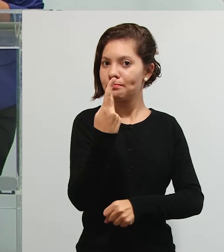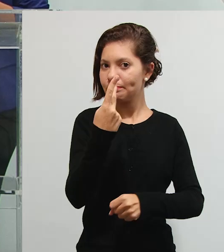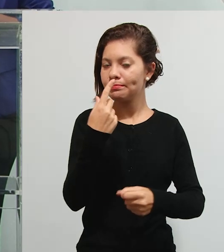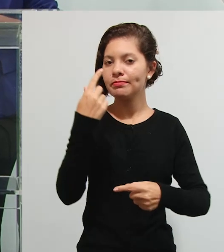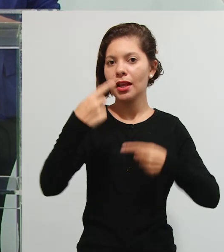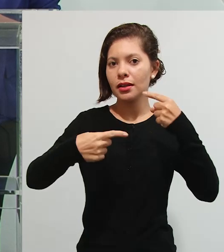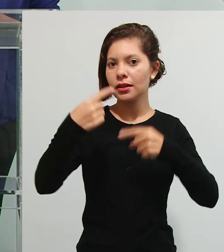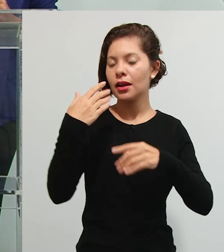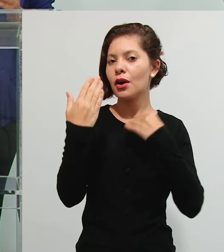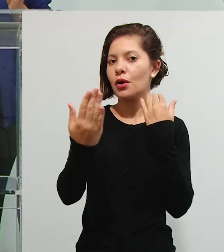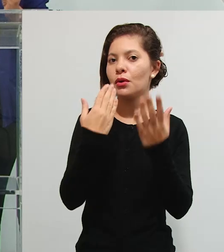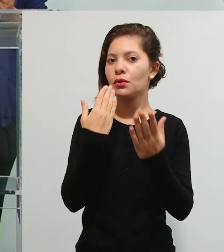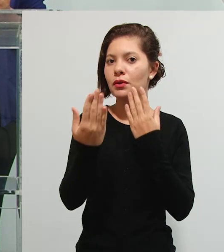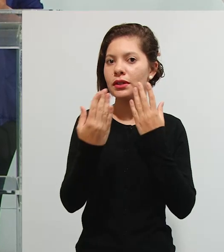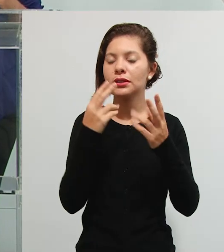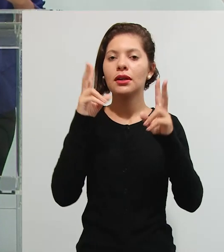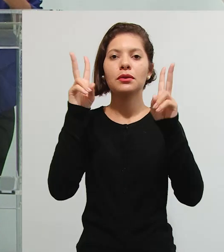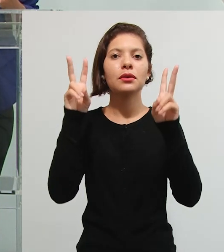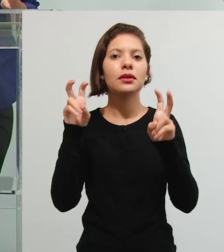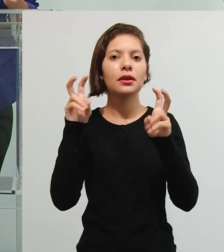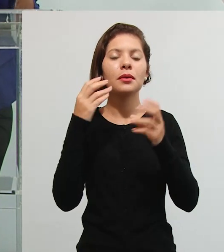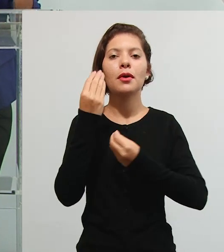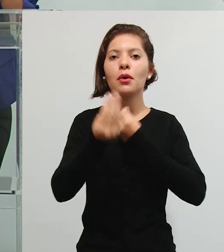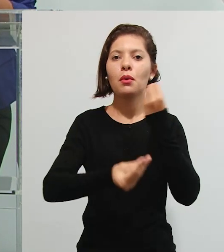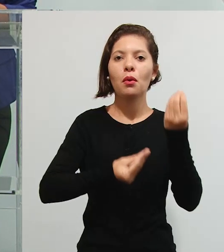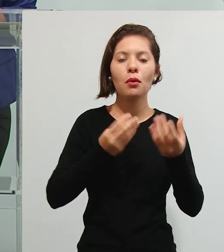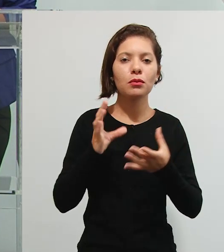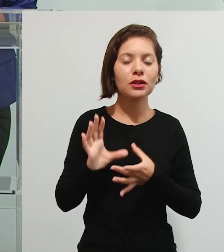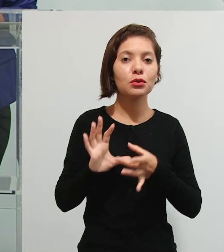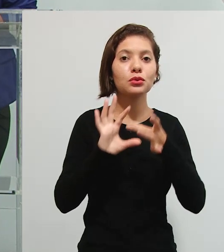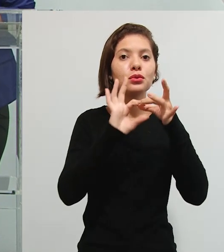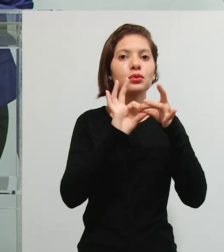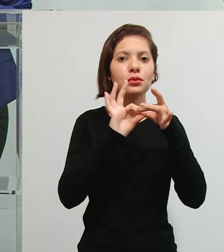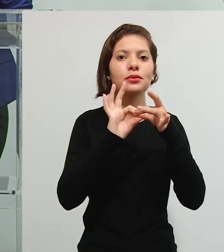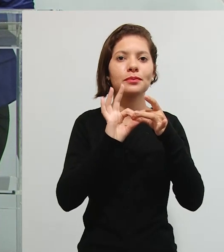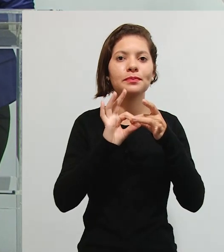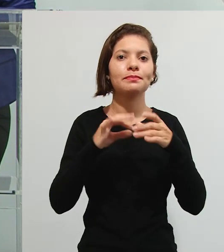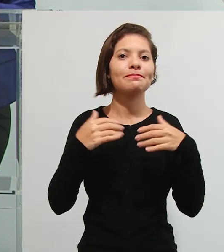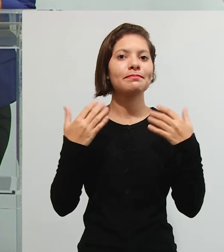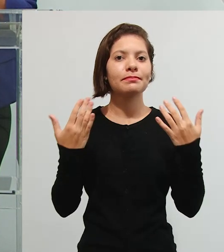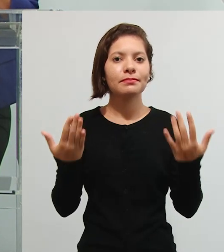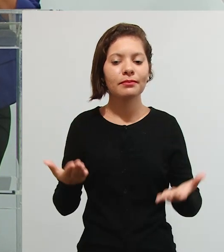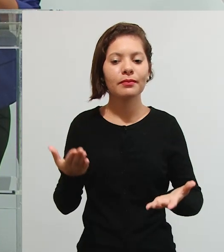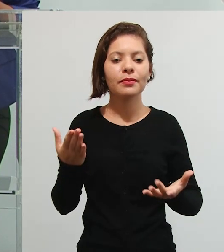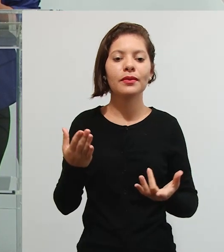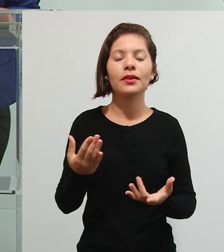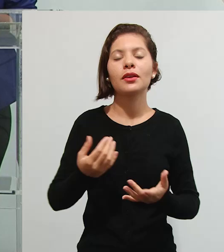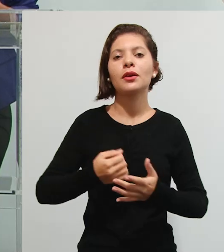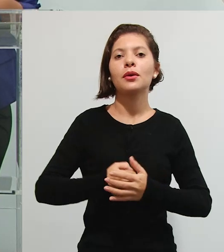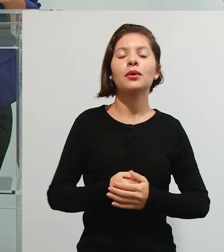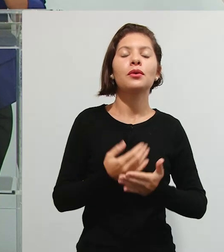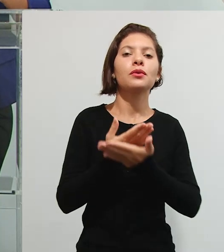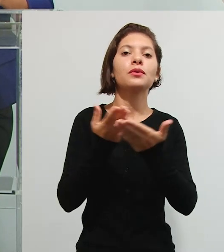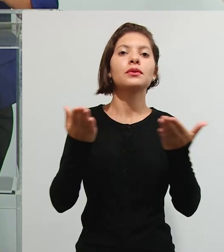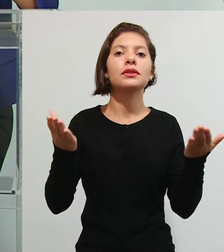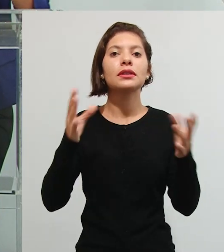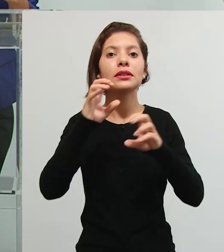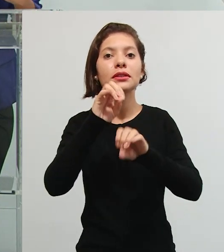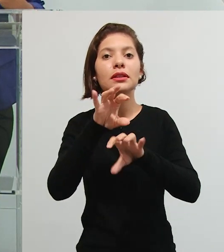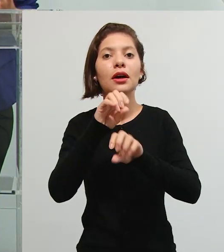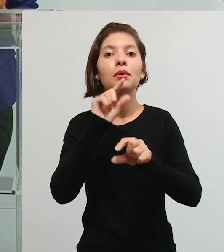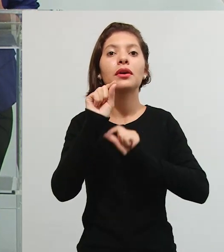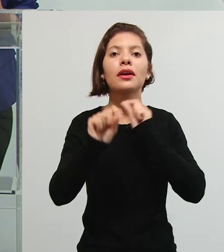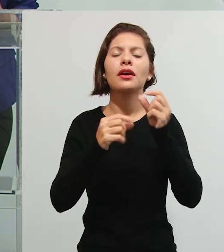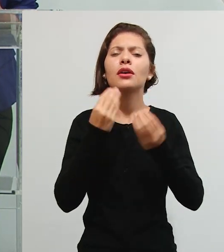sobre esses temas e como esses temas estão interligados. Por isso, a gente vai trazer aqui para vocês sobre como